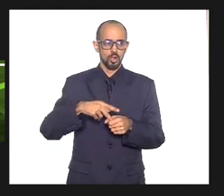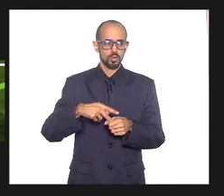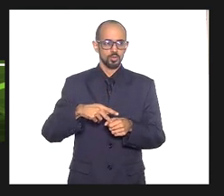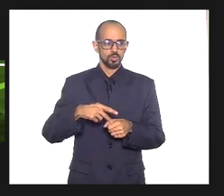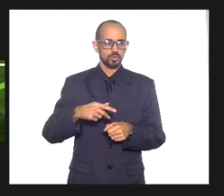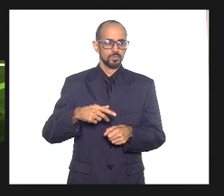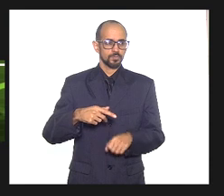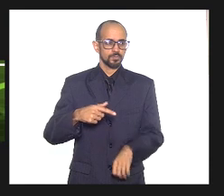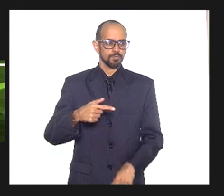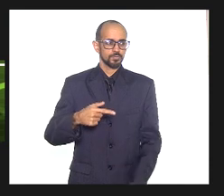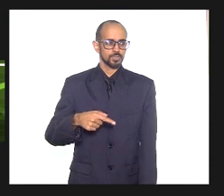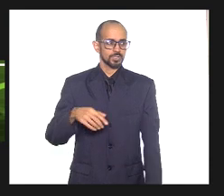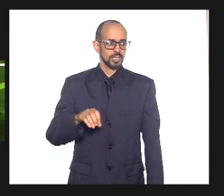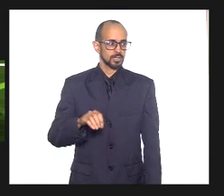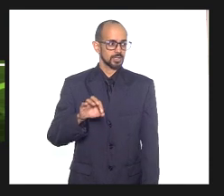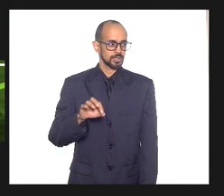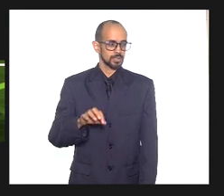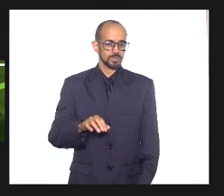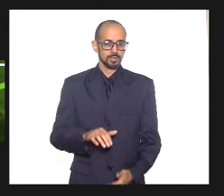dólares.